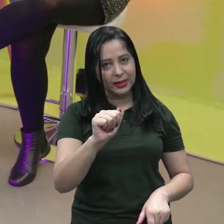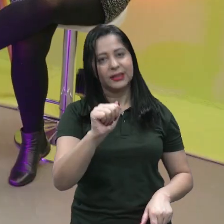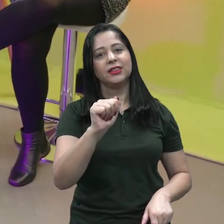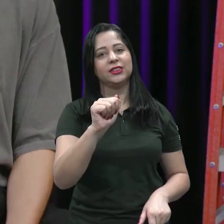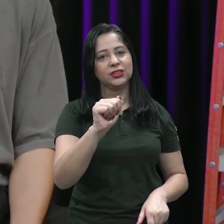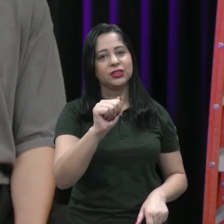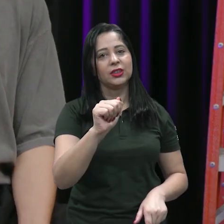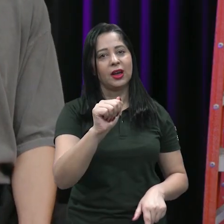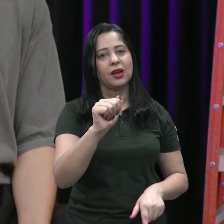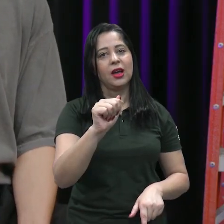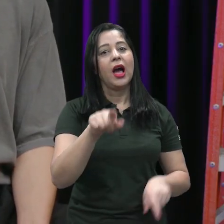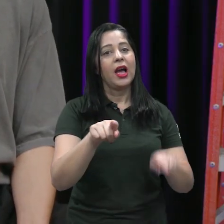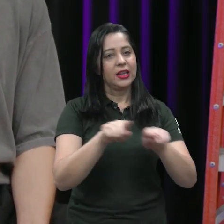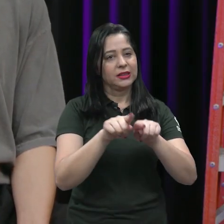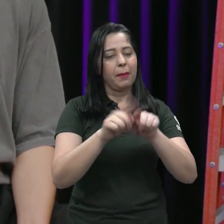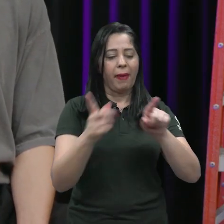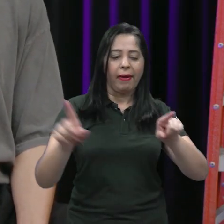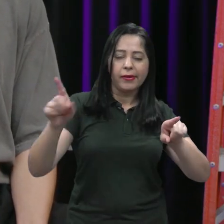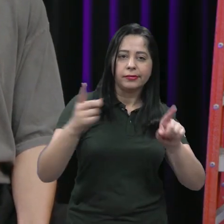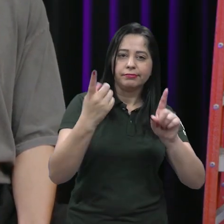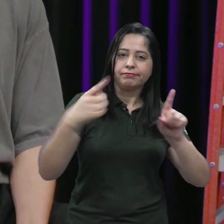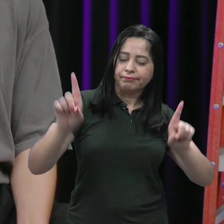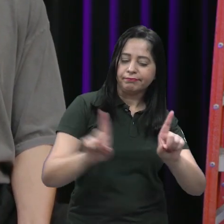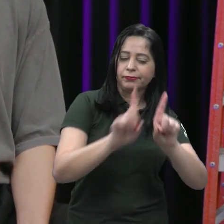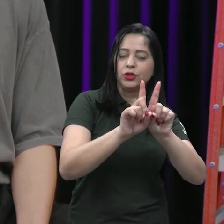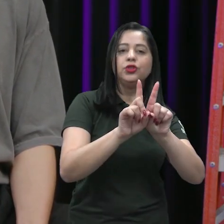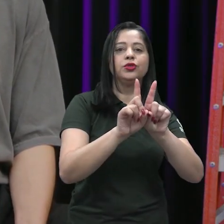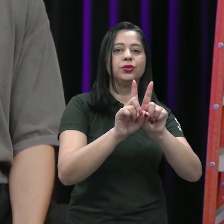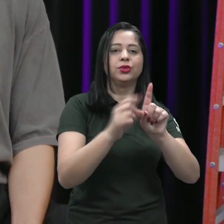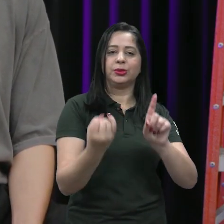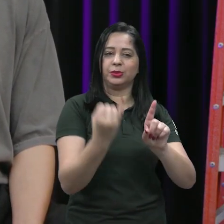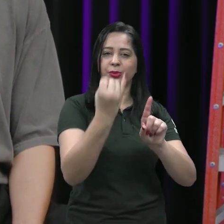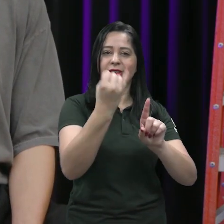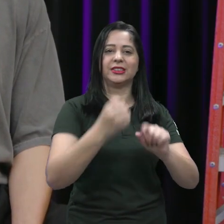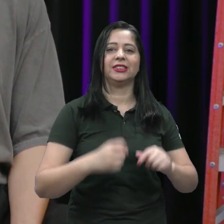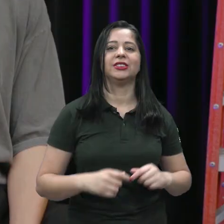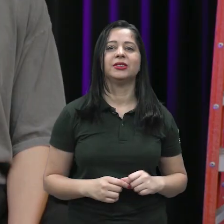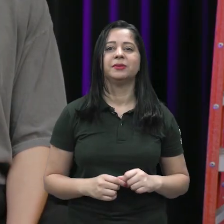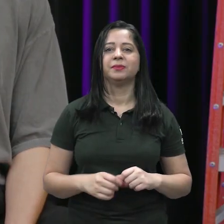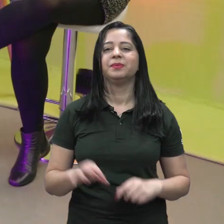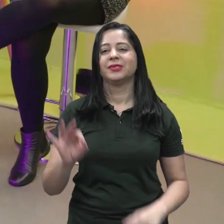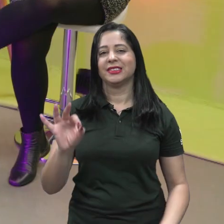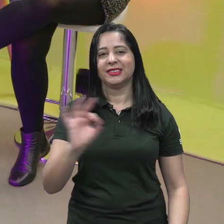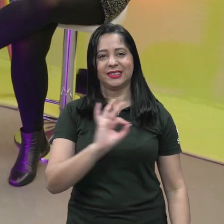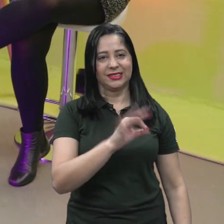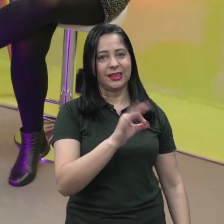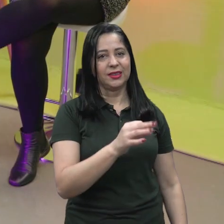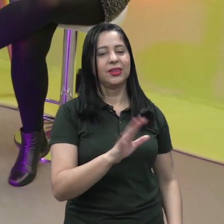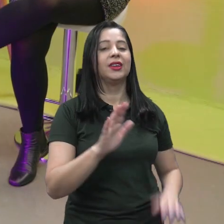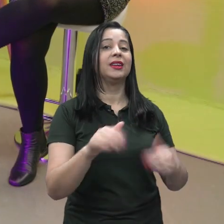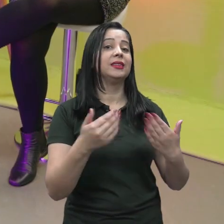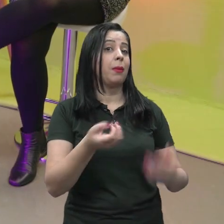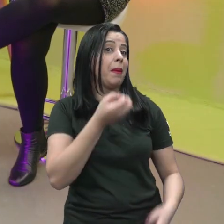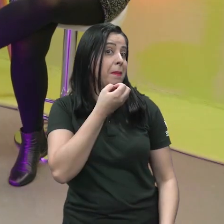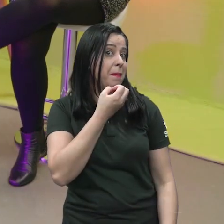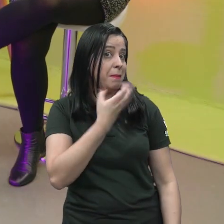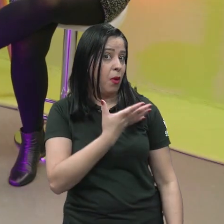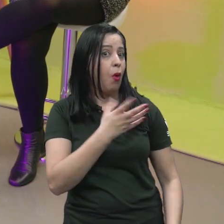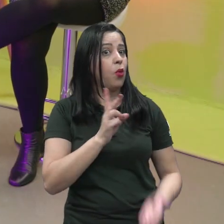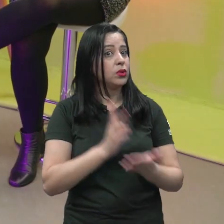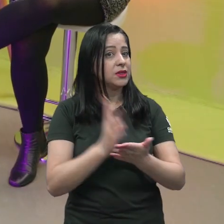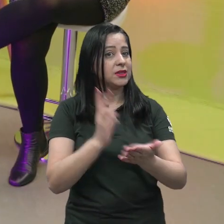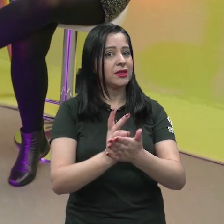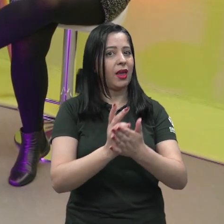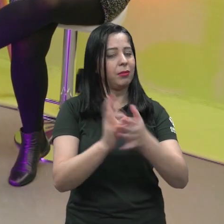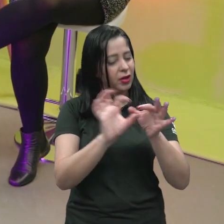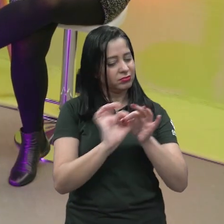também no vídeo, né? Que teve a participação além da Lidiane, mas também da Marília, né? Que foi importantíssima aí pro processo, sim, certo? Sim, com certeza. Sempre bom ter outras pessoas,